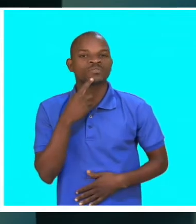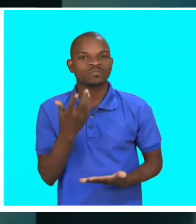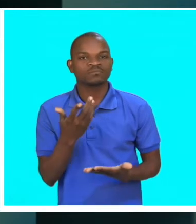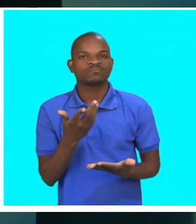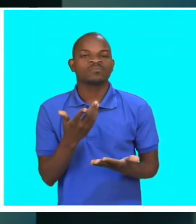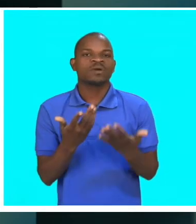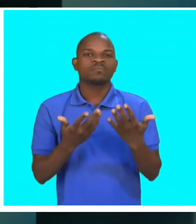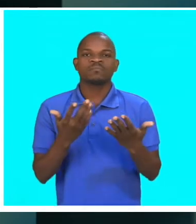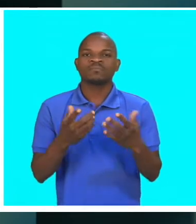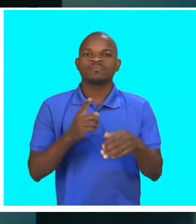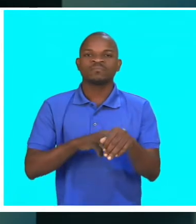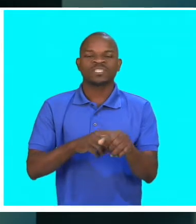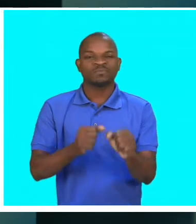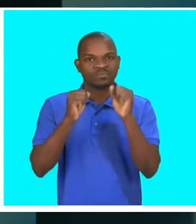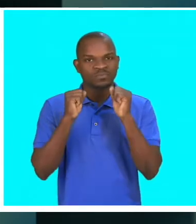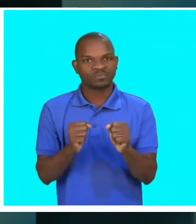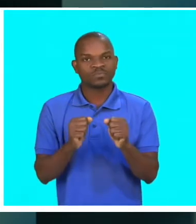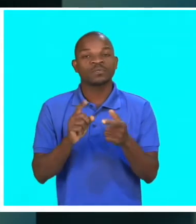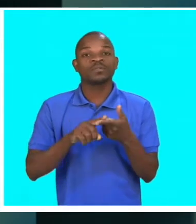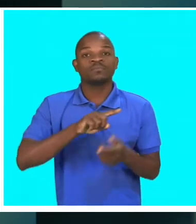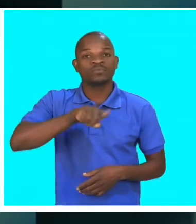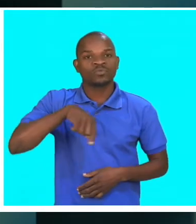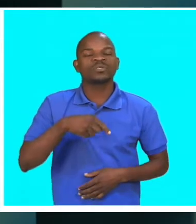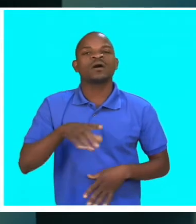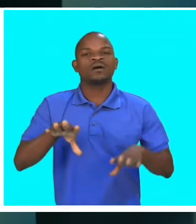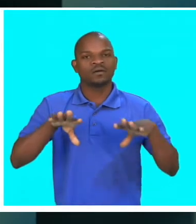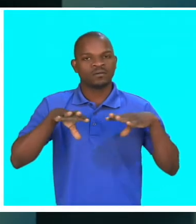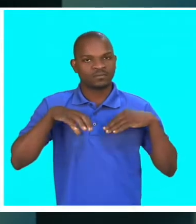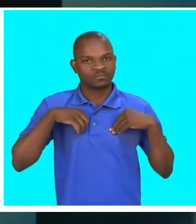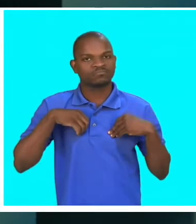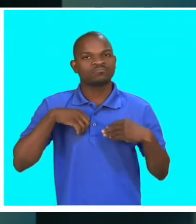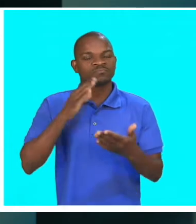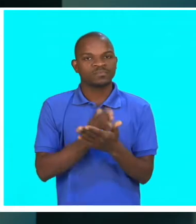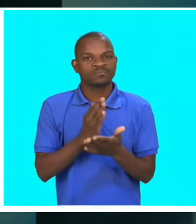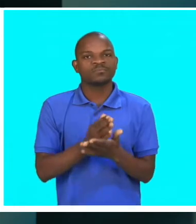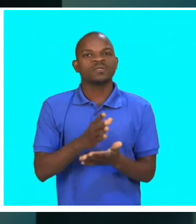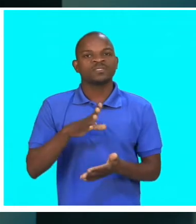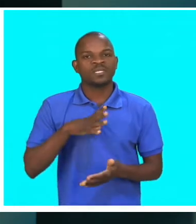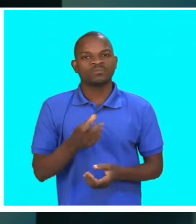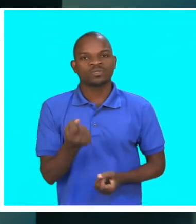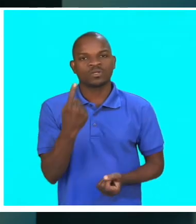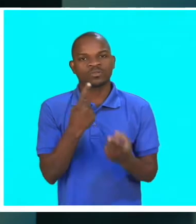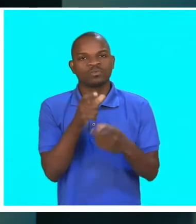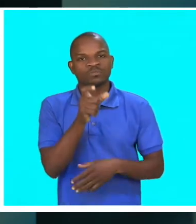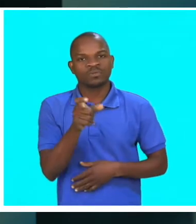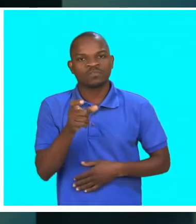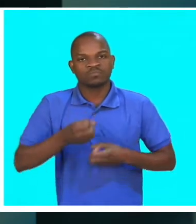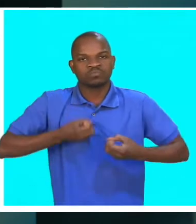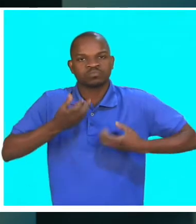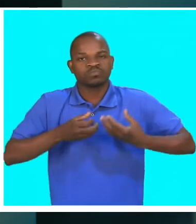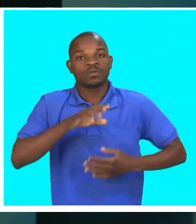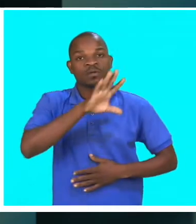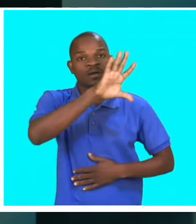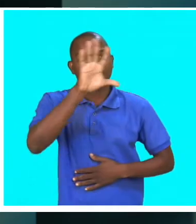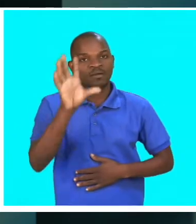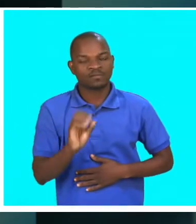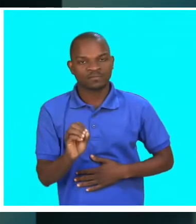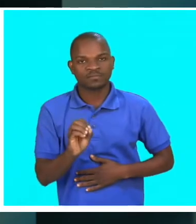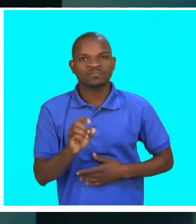está sendo dada em tempo útil e nós acreditamos que ainda temos uma palavra a dizer em África. Por isso,